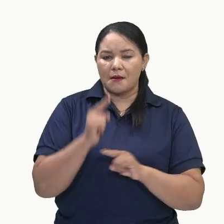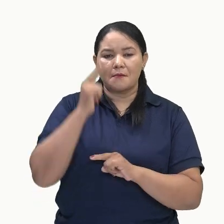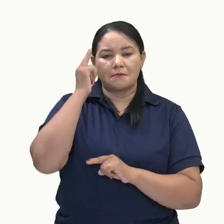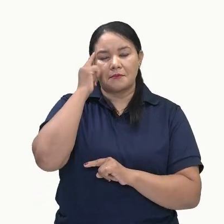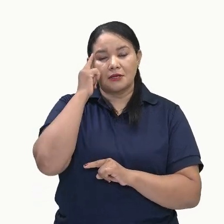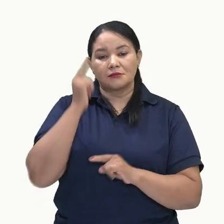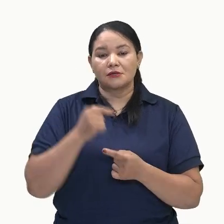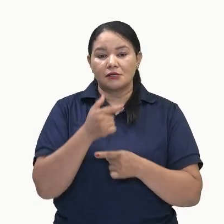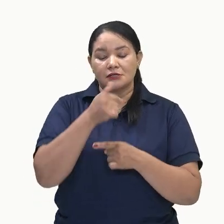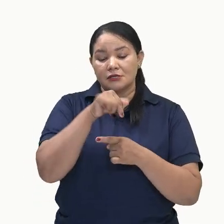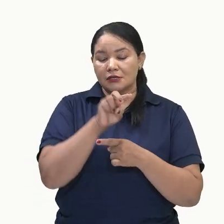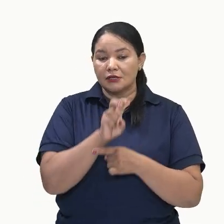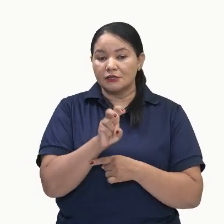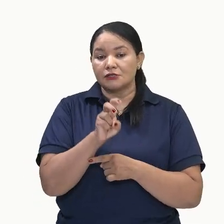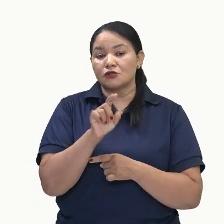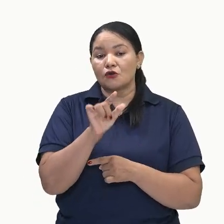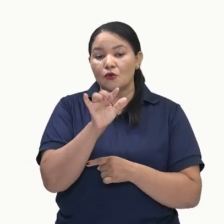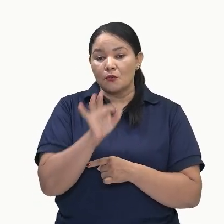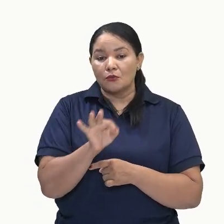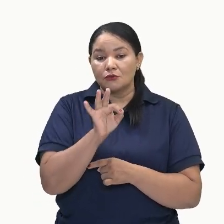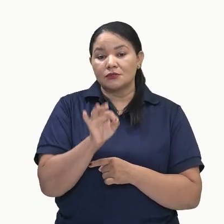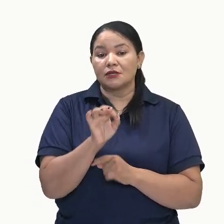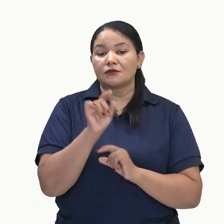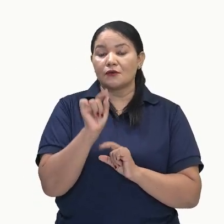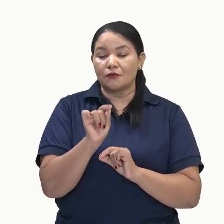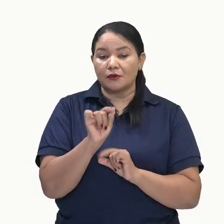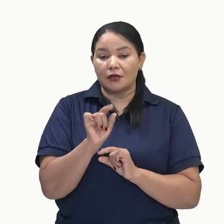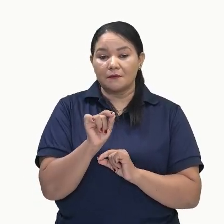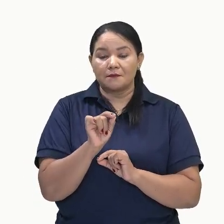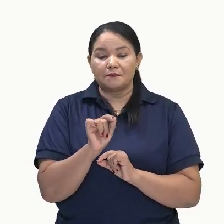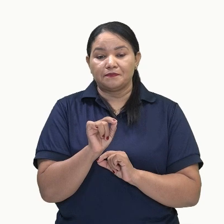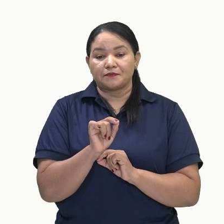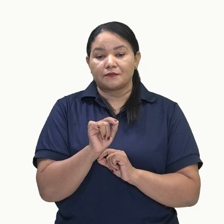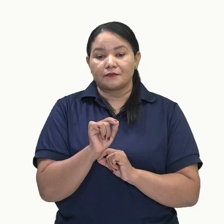aqui. Ó. 75% eu posso reescrever sendo